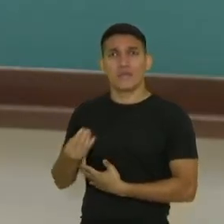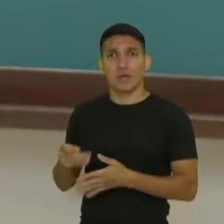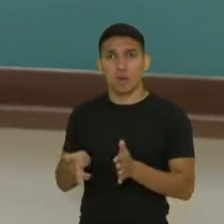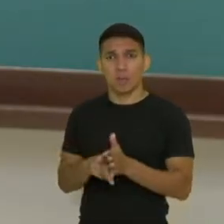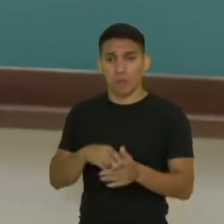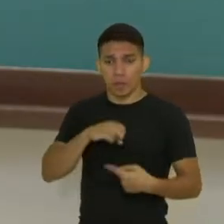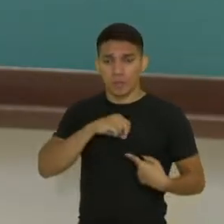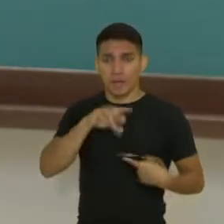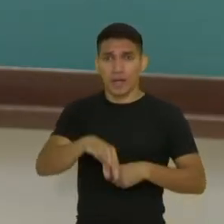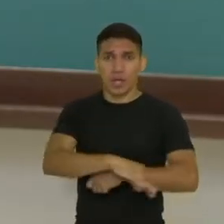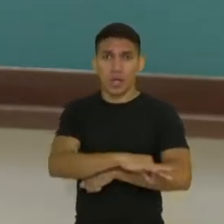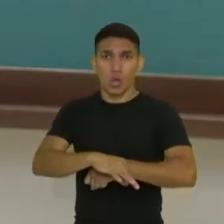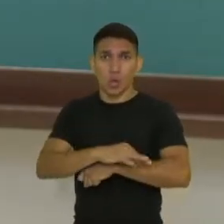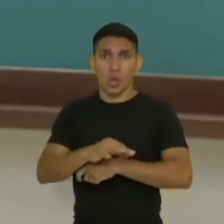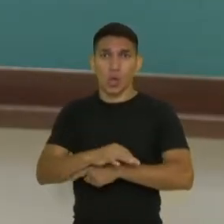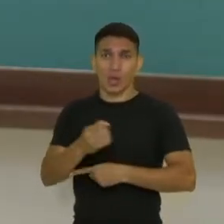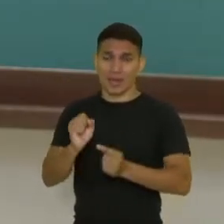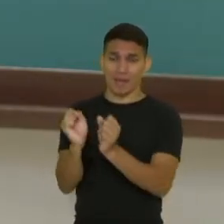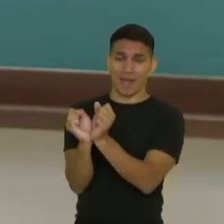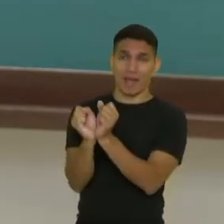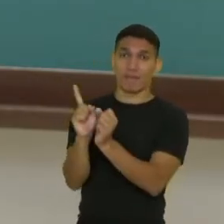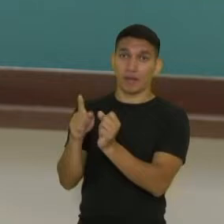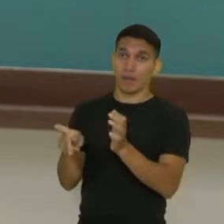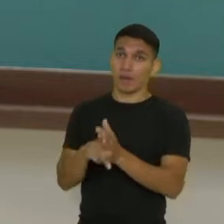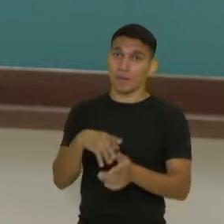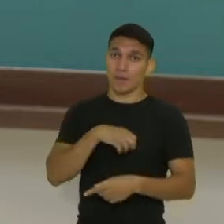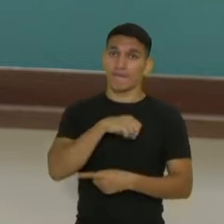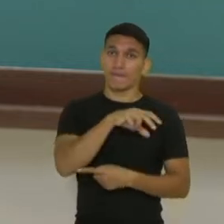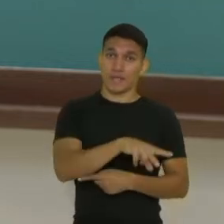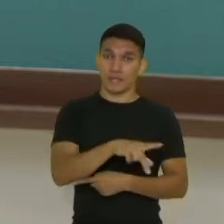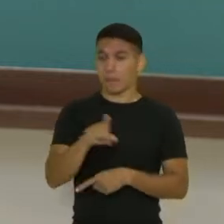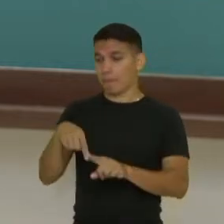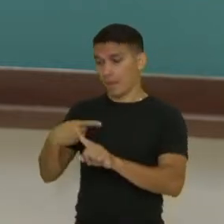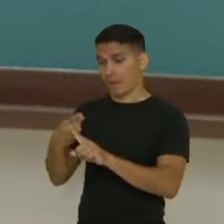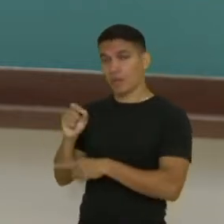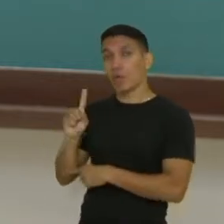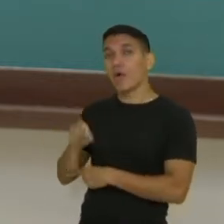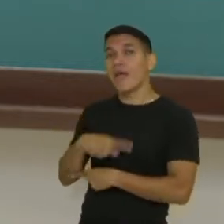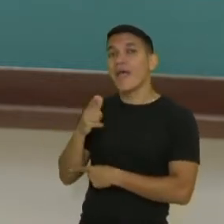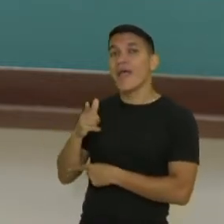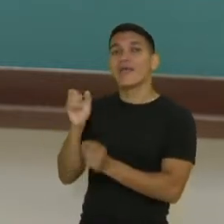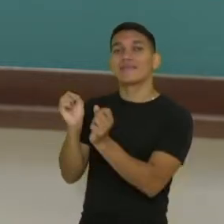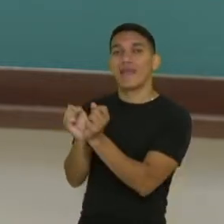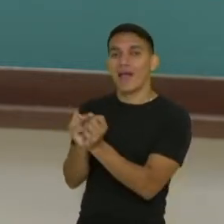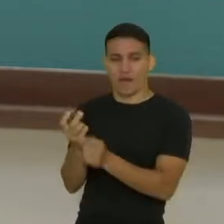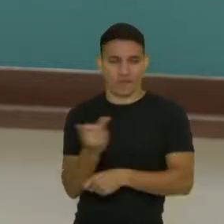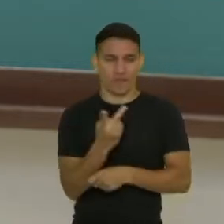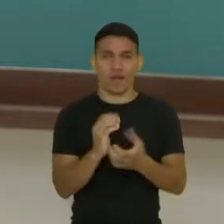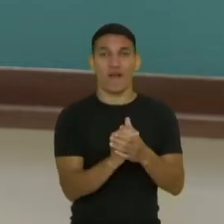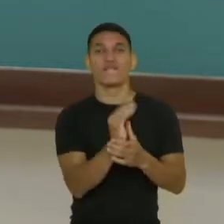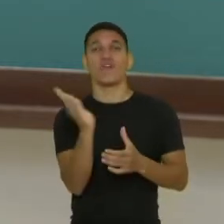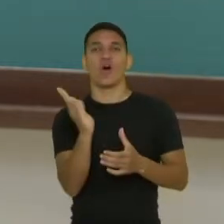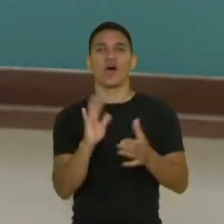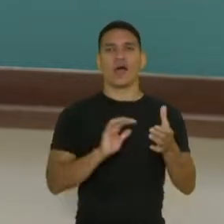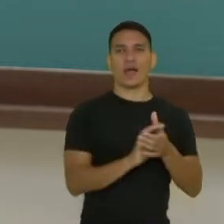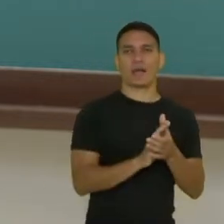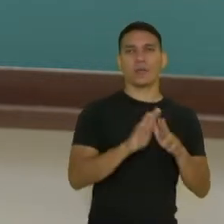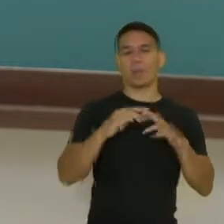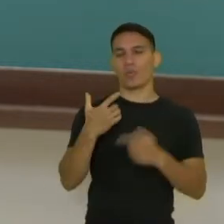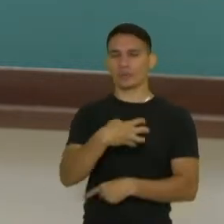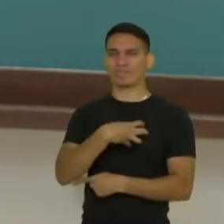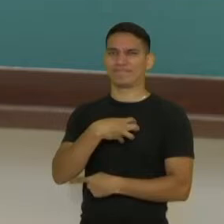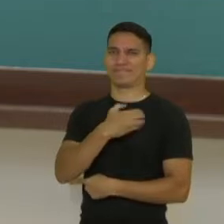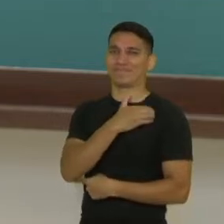um filho de uma miscigenação. Ele era filho de um português e filho de uma escrava, ele era um filho fora do casamento, então, infelizmente, ele recebeu muitos